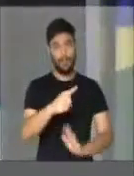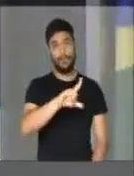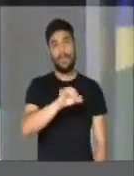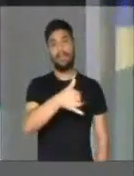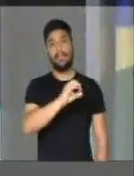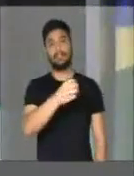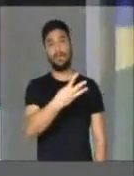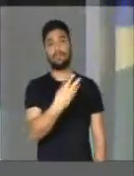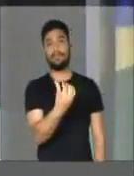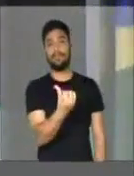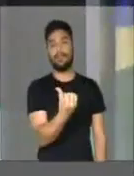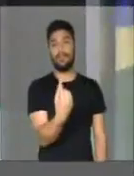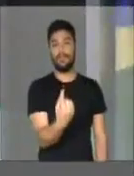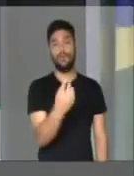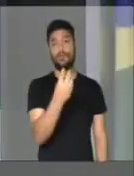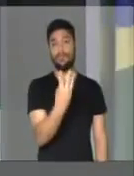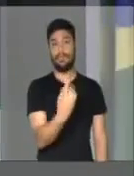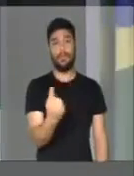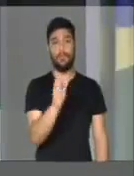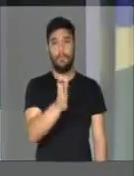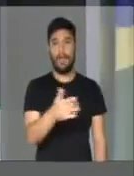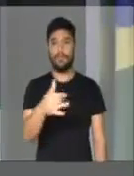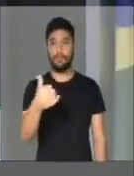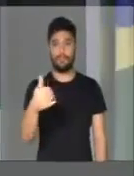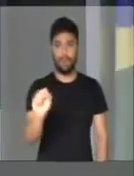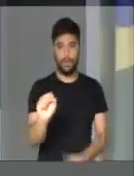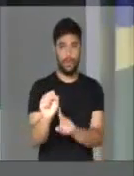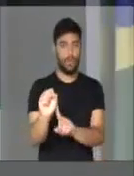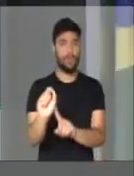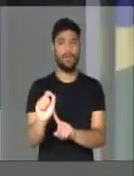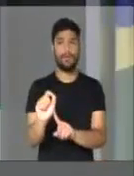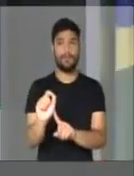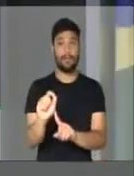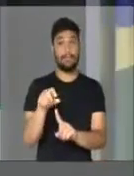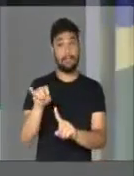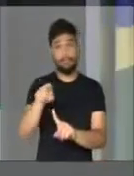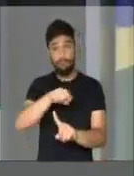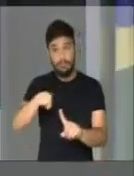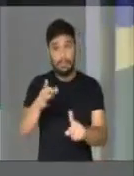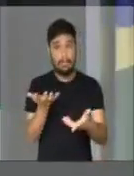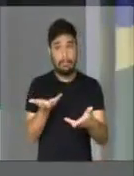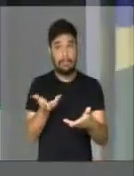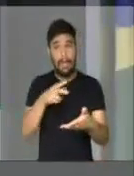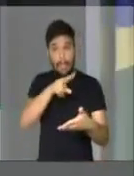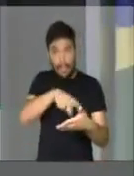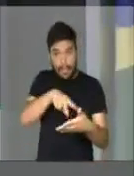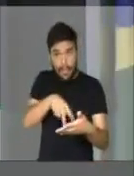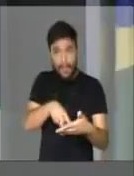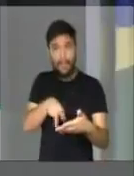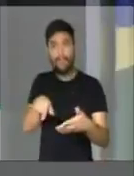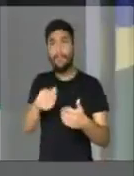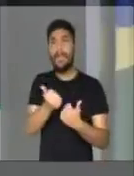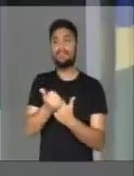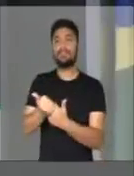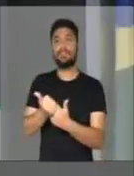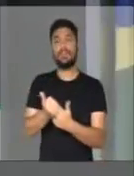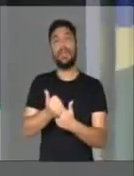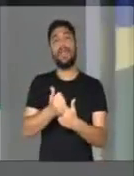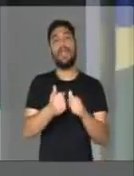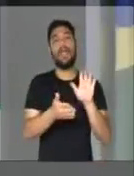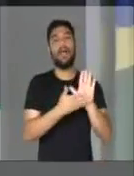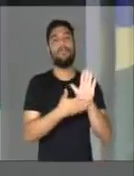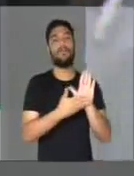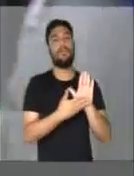PL 10.431 de 2018, para aqueles que desejam acompanhar as assessorias, é